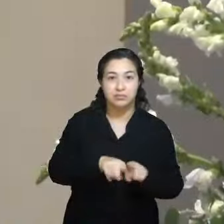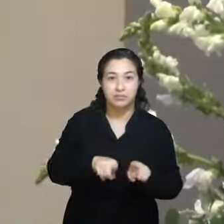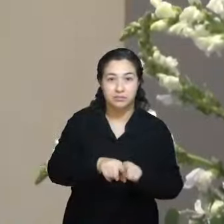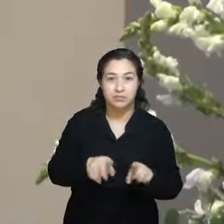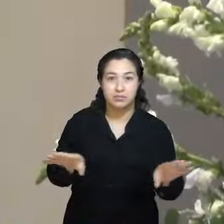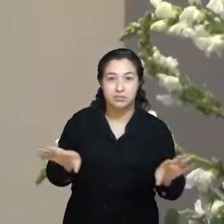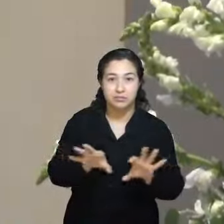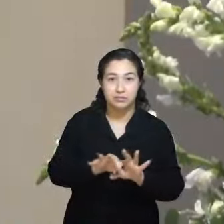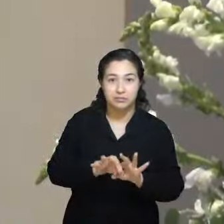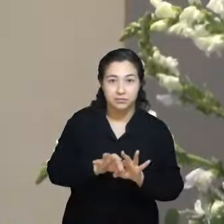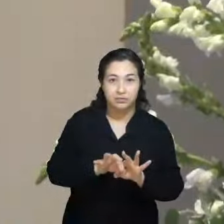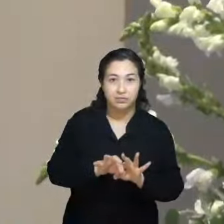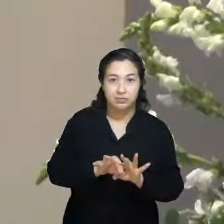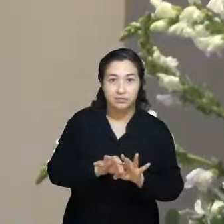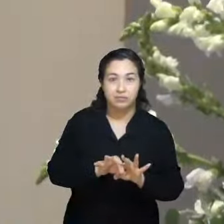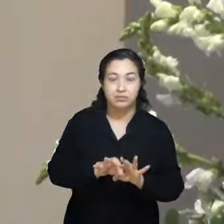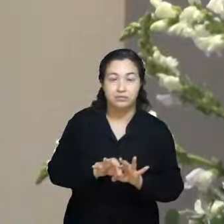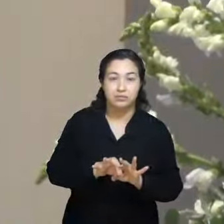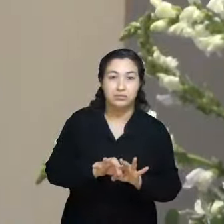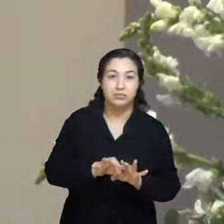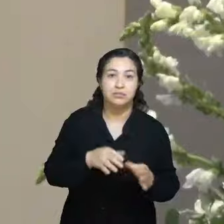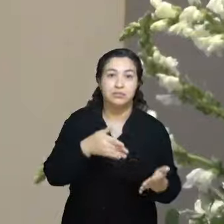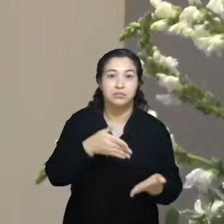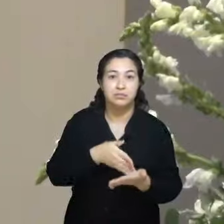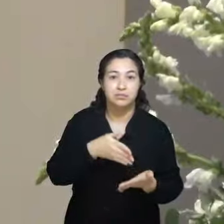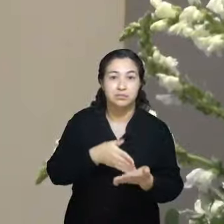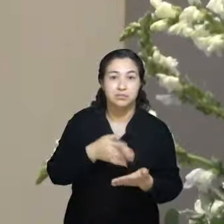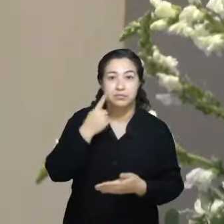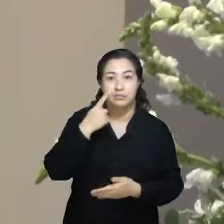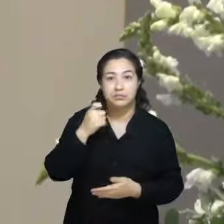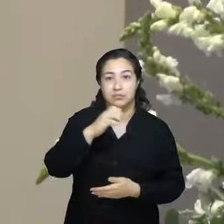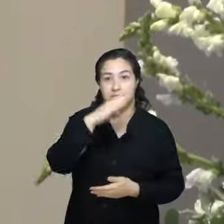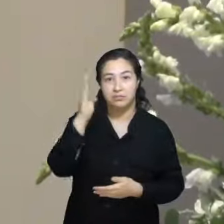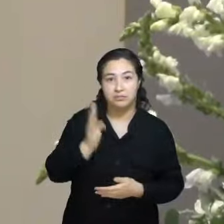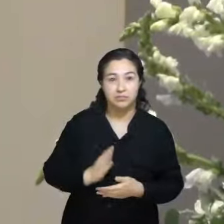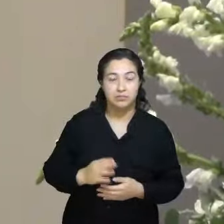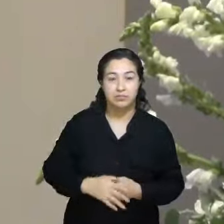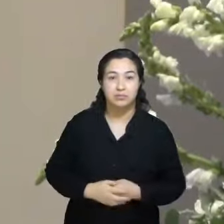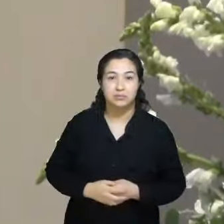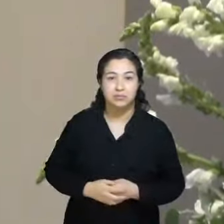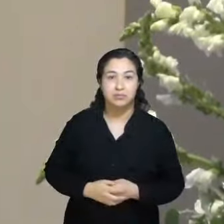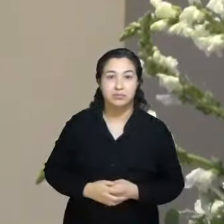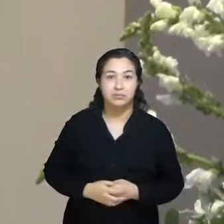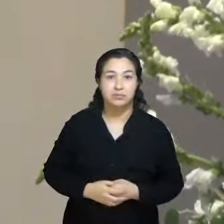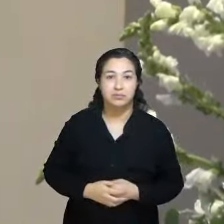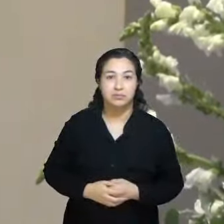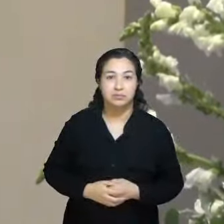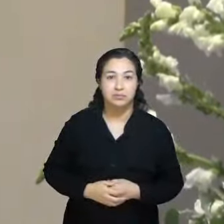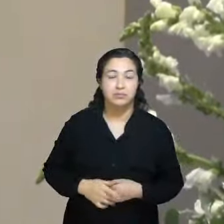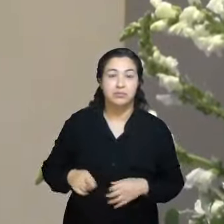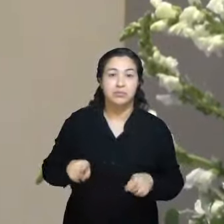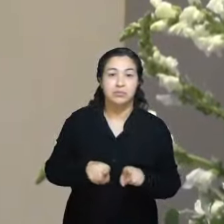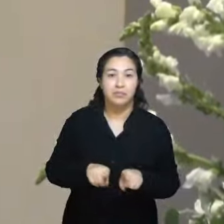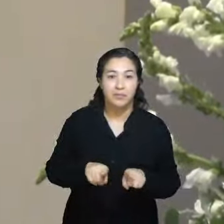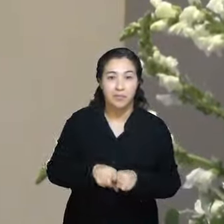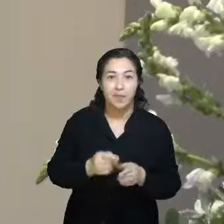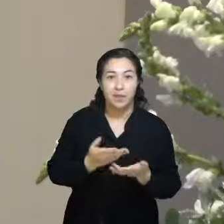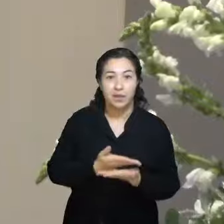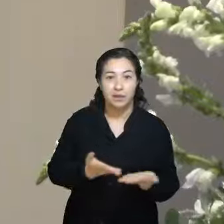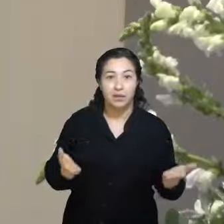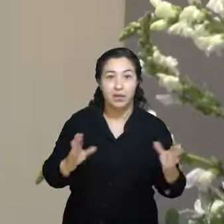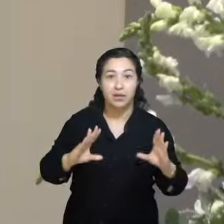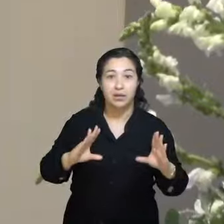que se justifique para aplacar o interesse Nacional o princípio que deve viger é o da subsidiariedade segundo o